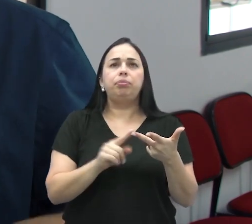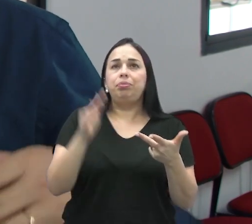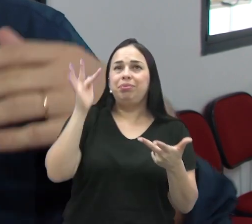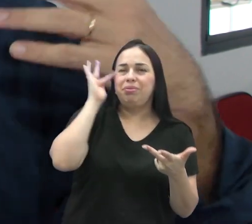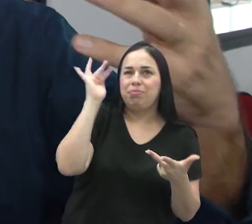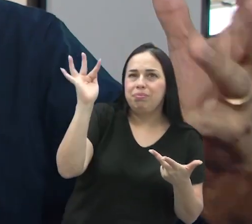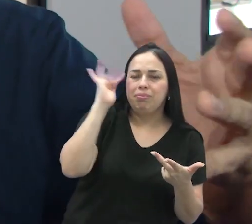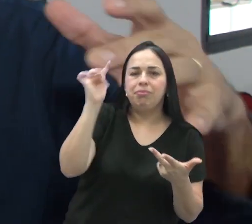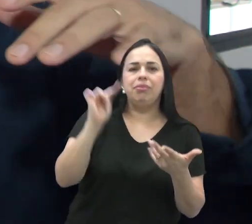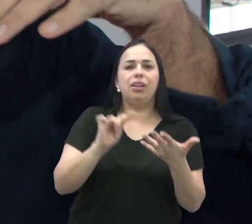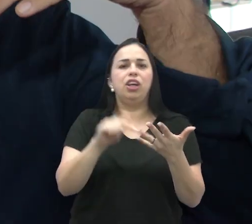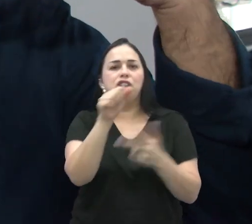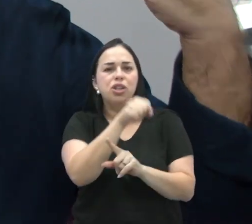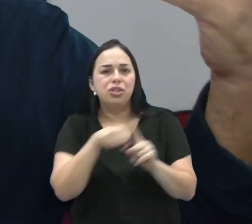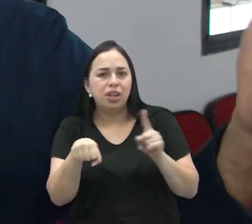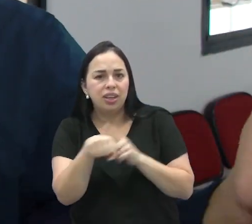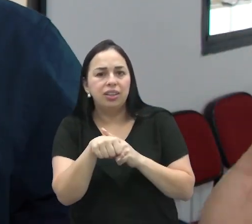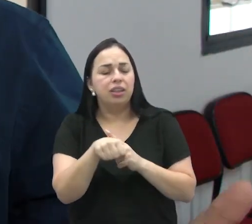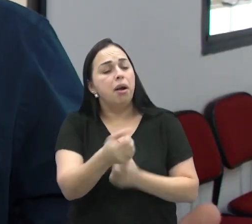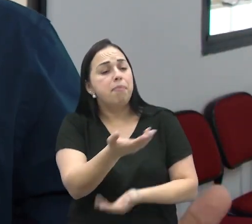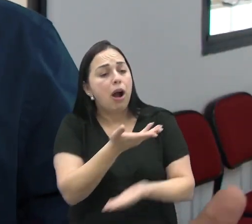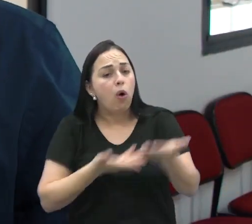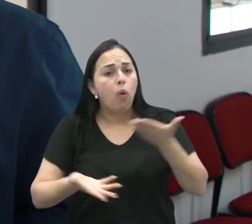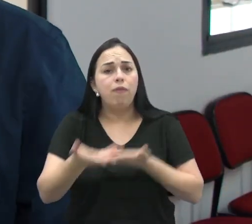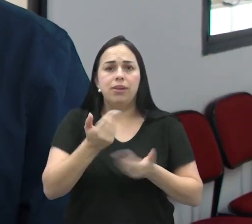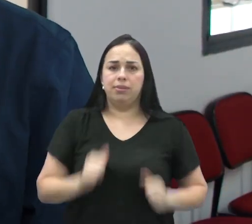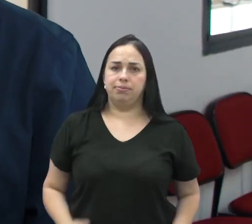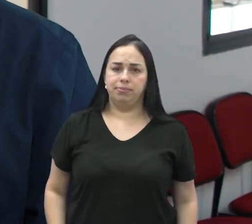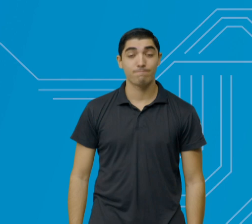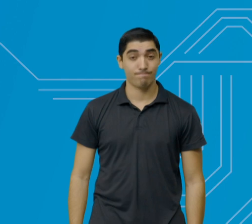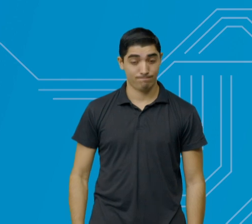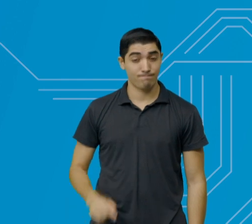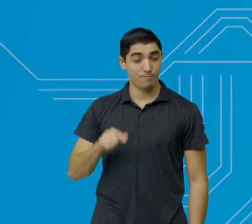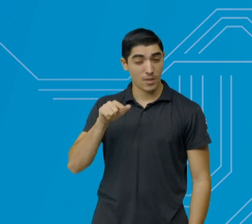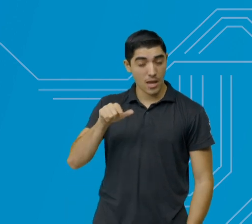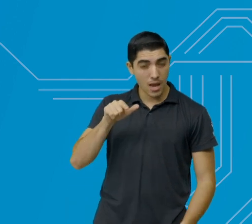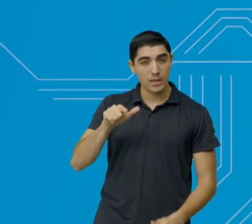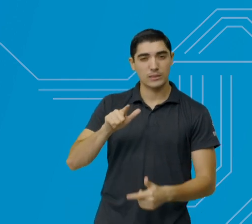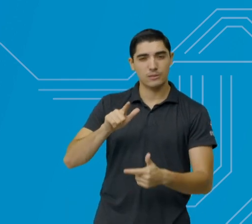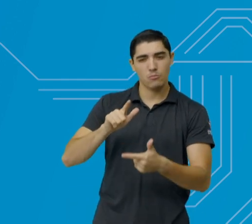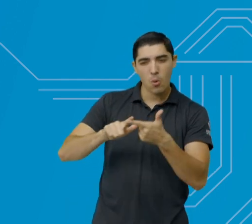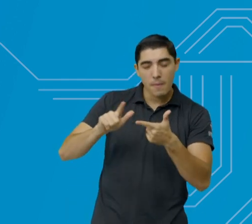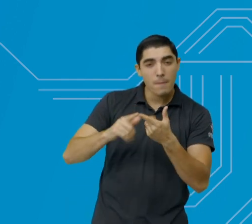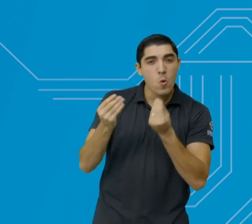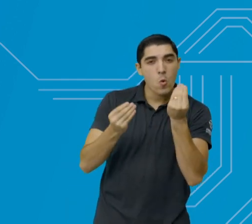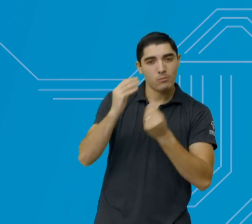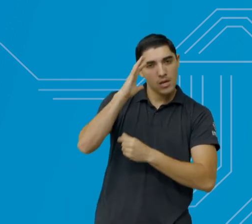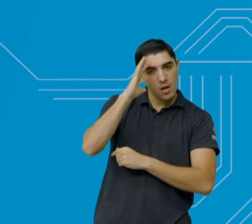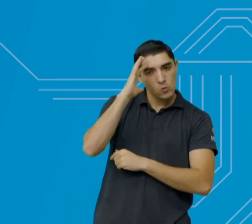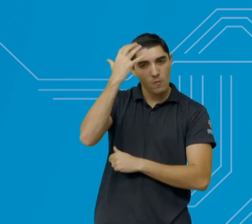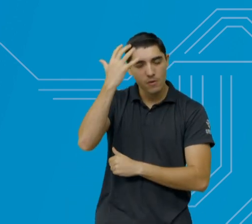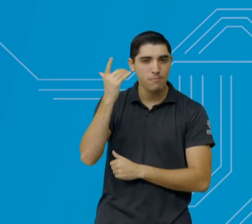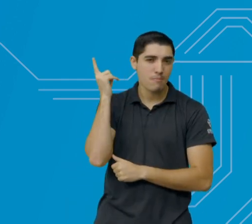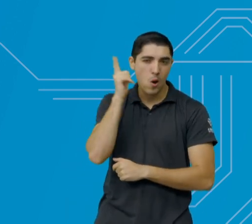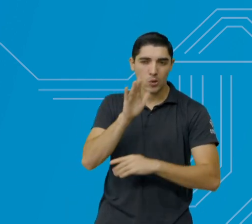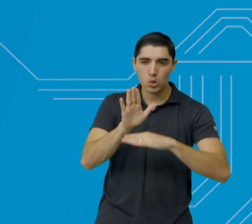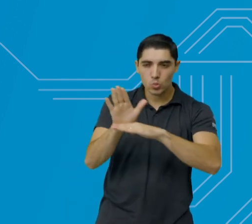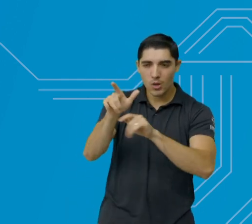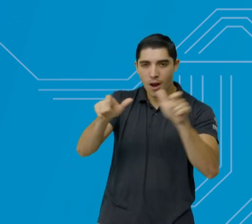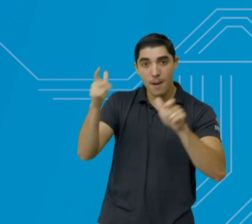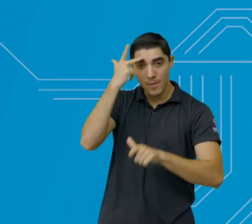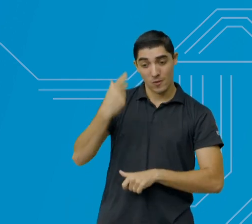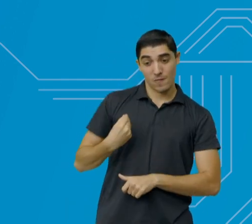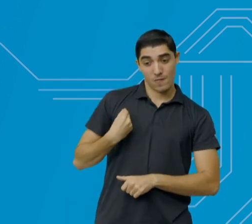trazer filósofos, sociólogos para conversar. Encontrar soluções que melhorem o dia a dia das pessoas de